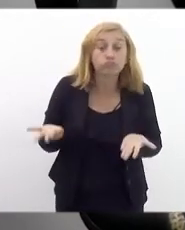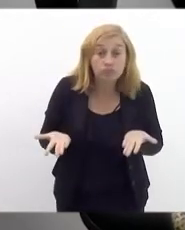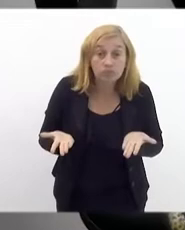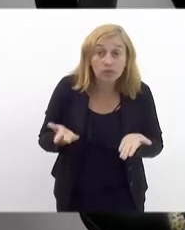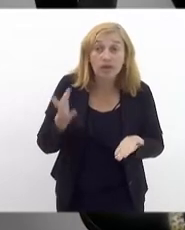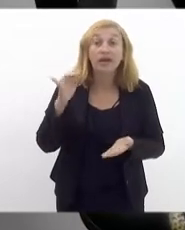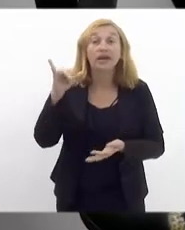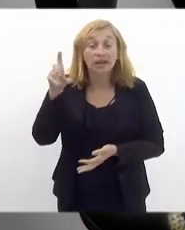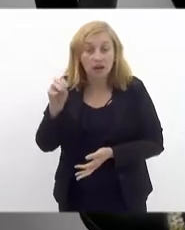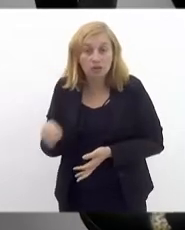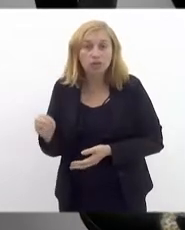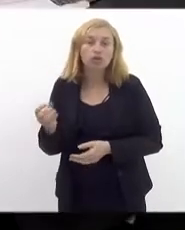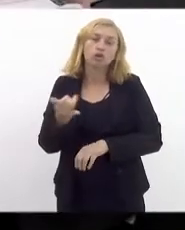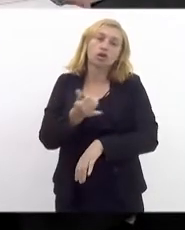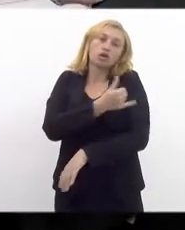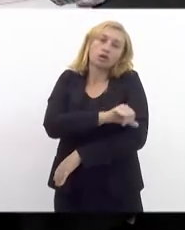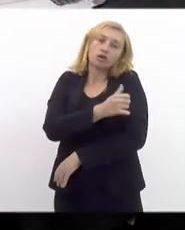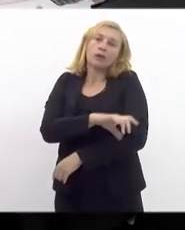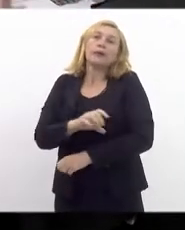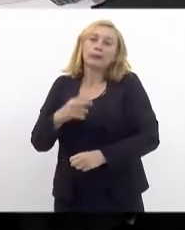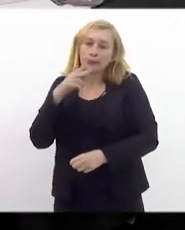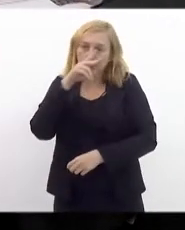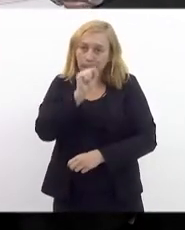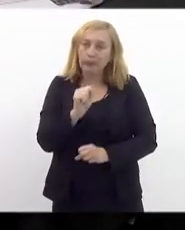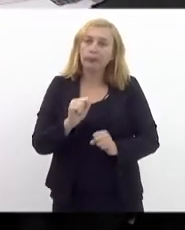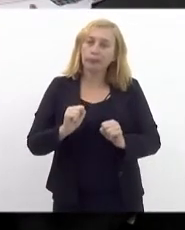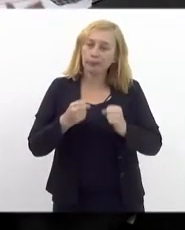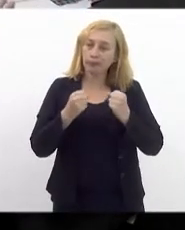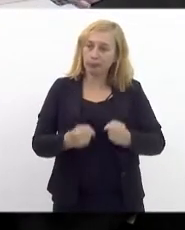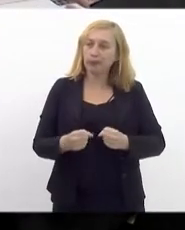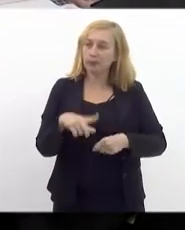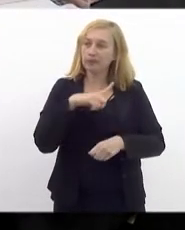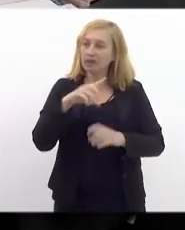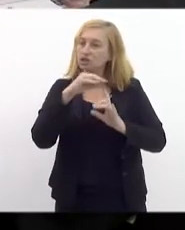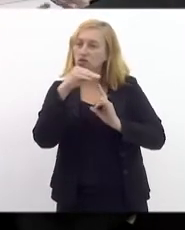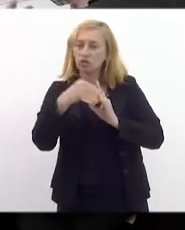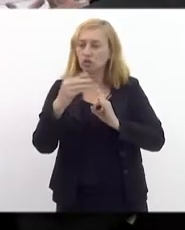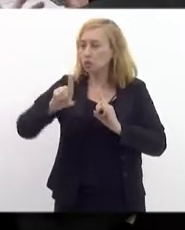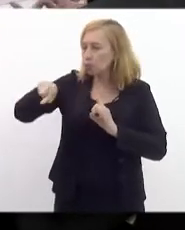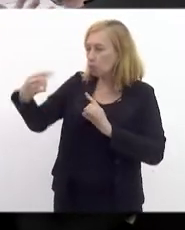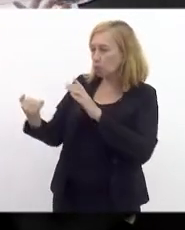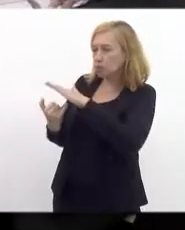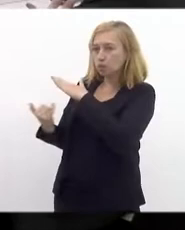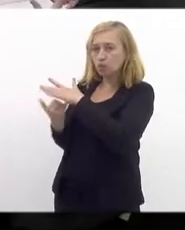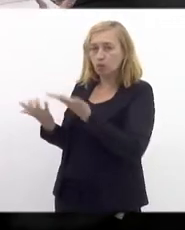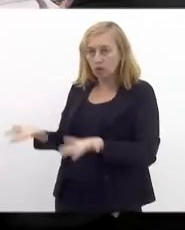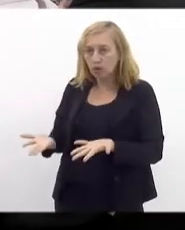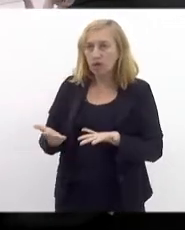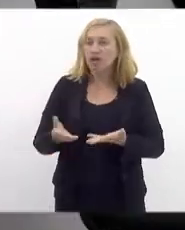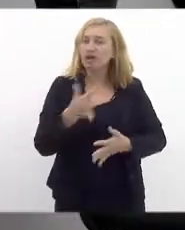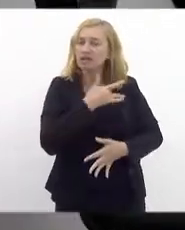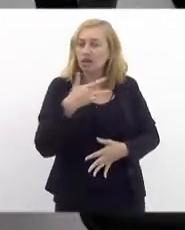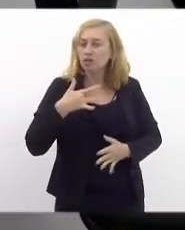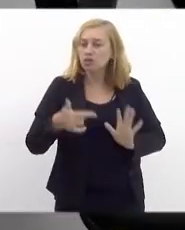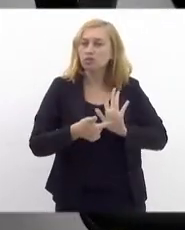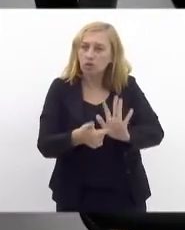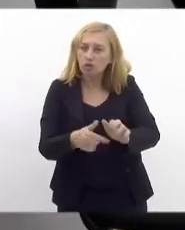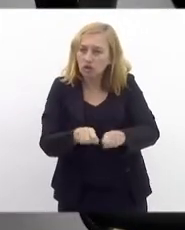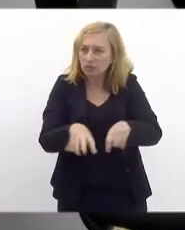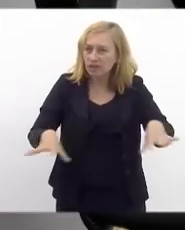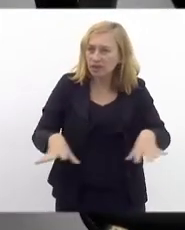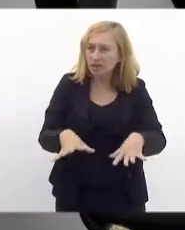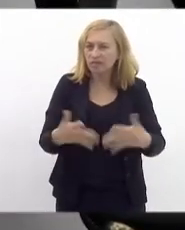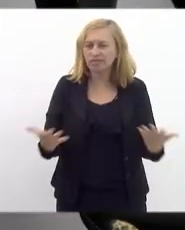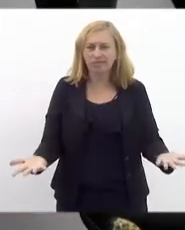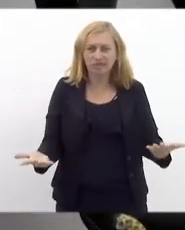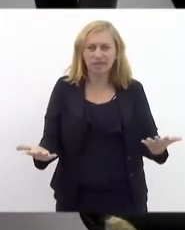é o Rio de Janeiro, tem um potencial imenso, né? Tem a Fiocruz, tem inúmeras outras instituições, e saúde está hoje, a pandemia mostrou isso, profundamente